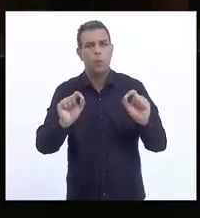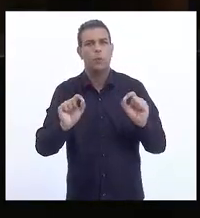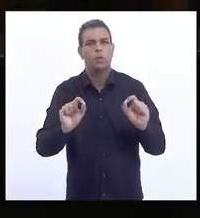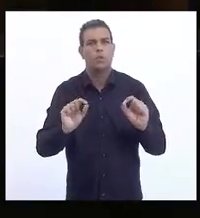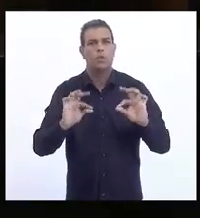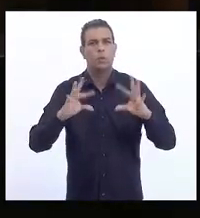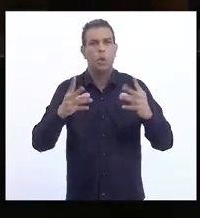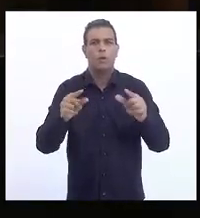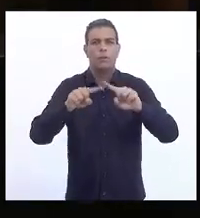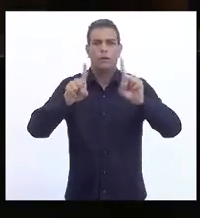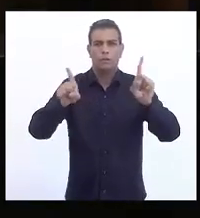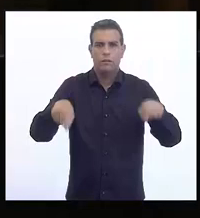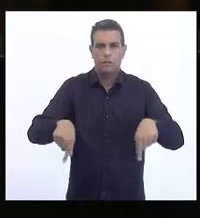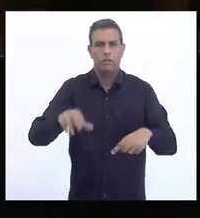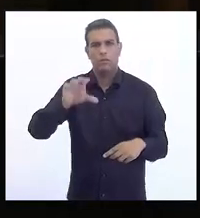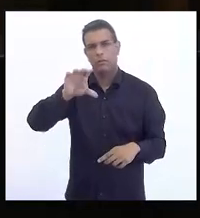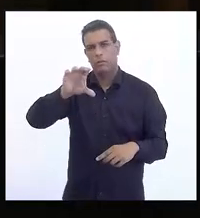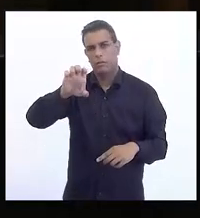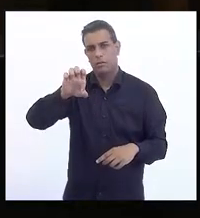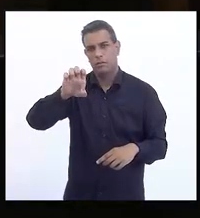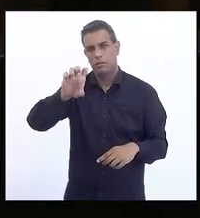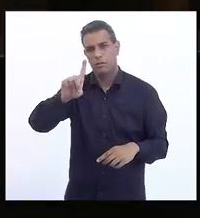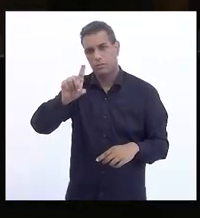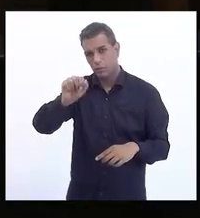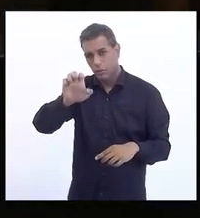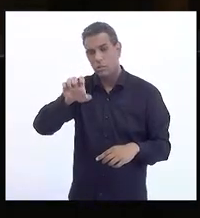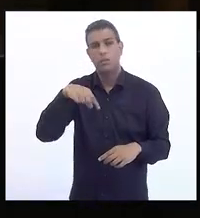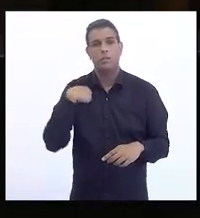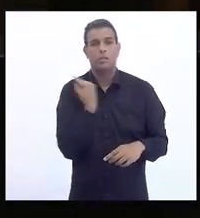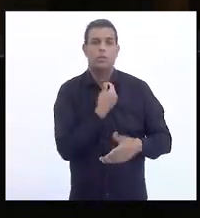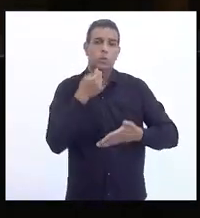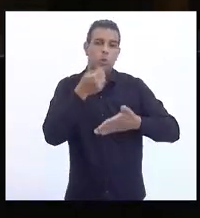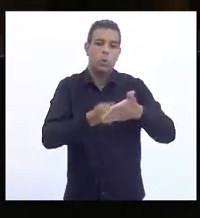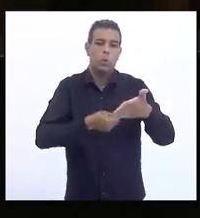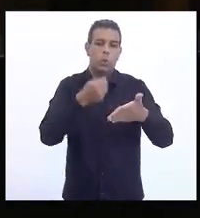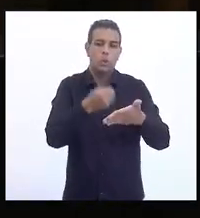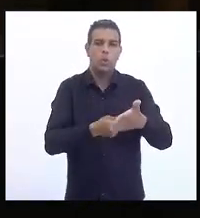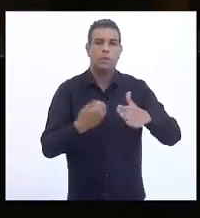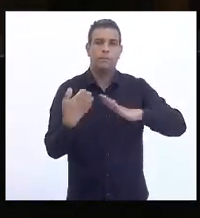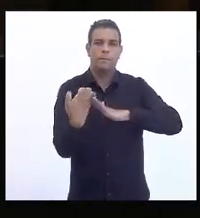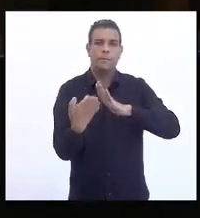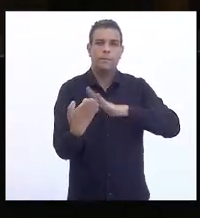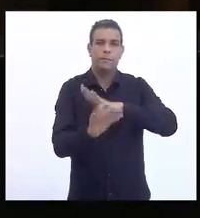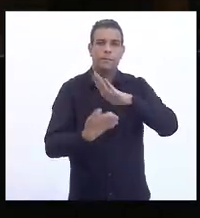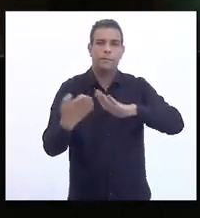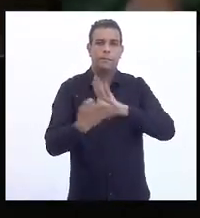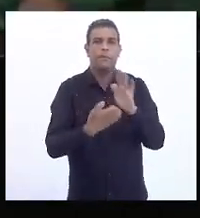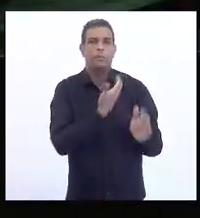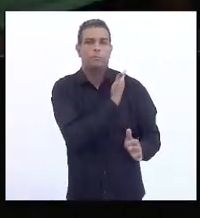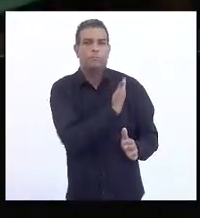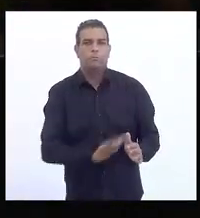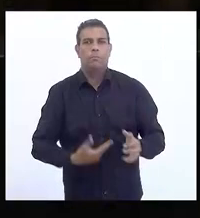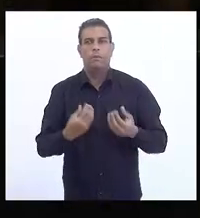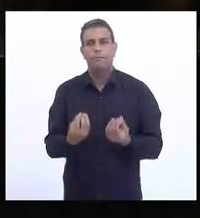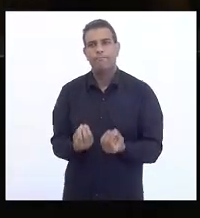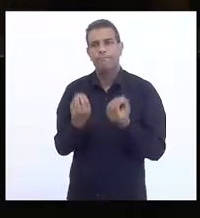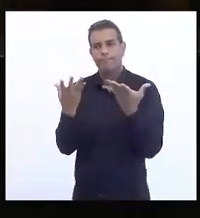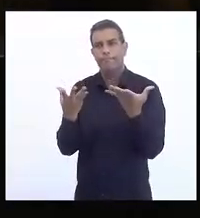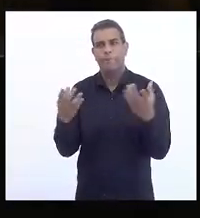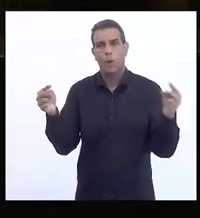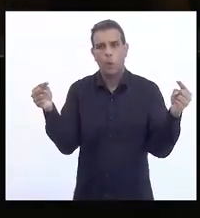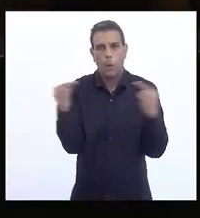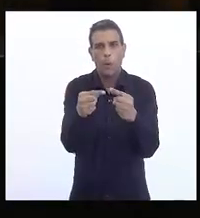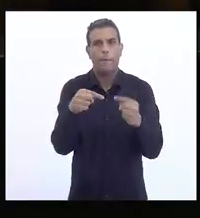os funcionários e as funcionárias da SEDAI, porque a gente lutou pela SEDAI pública, pela SEDAI que pudesse entregar um